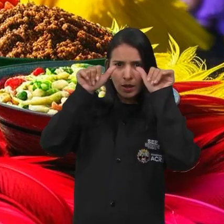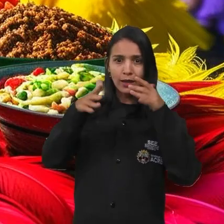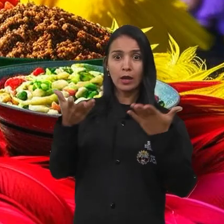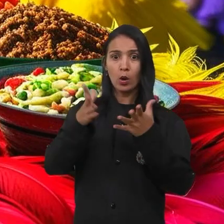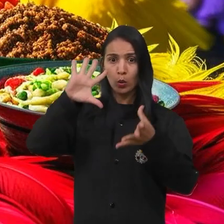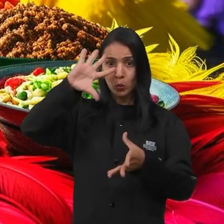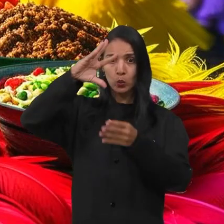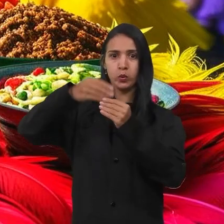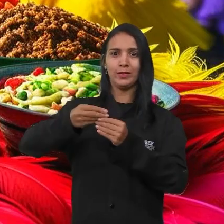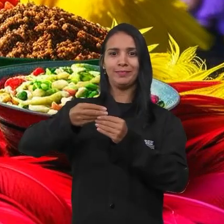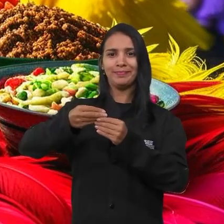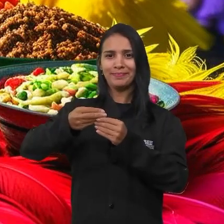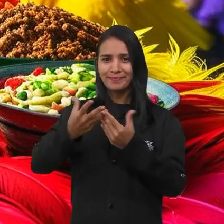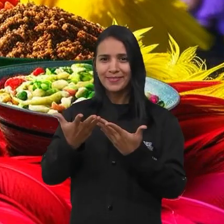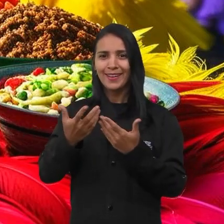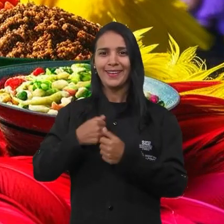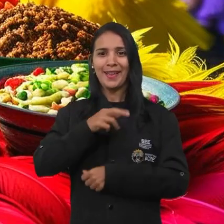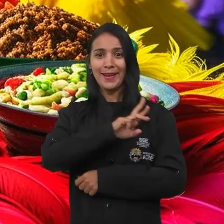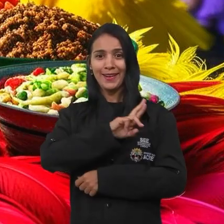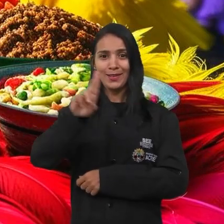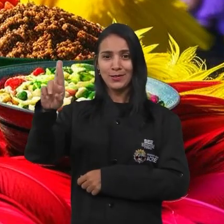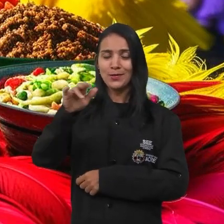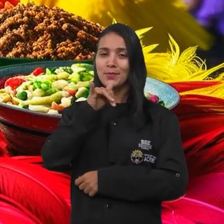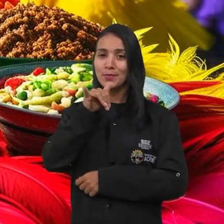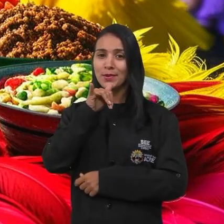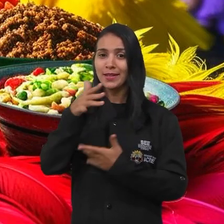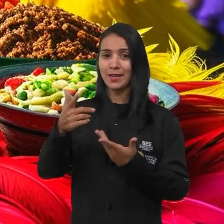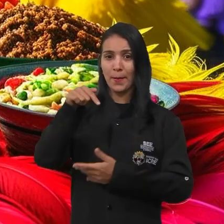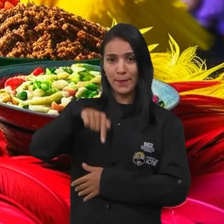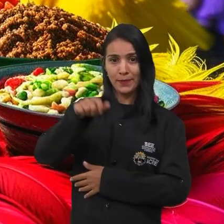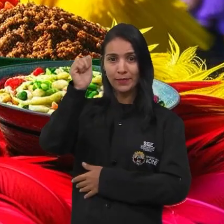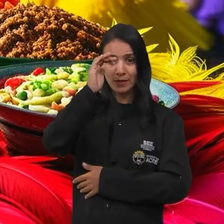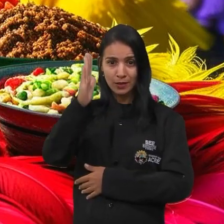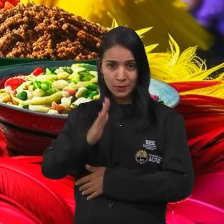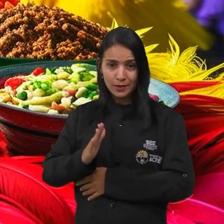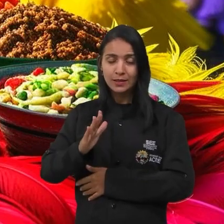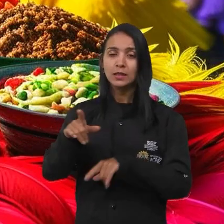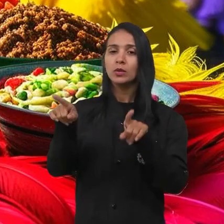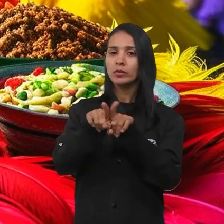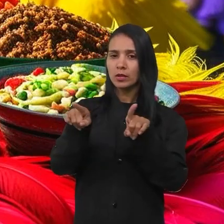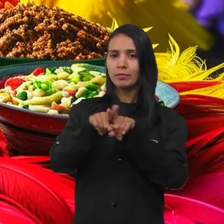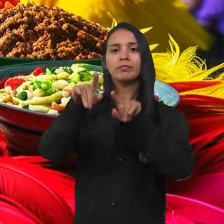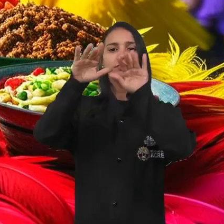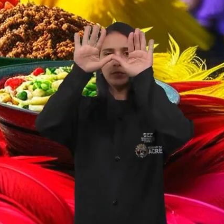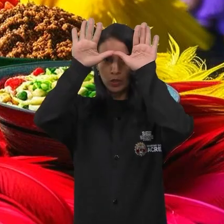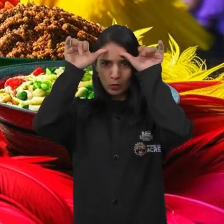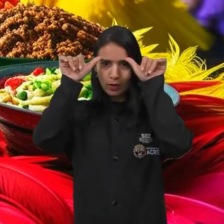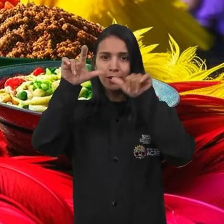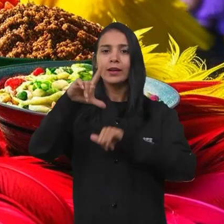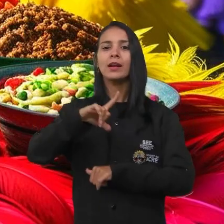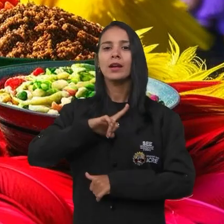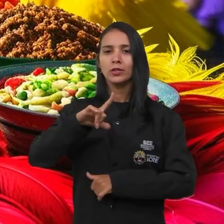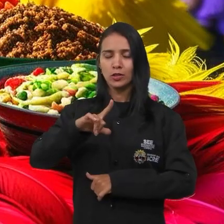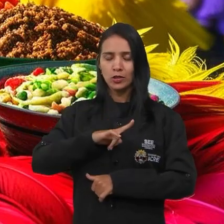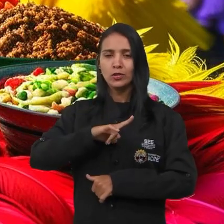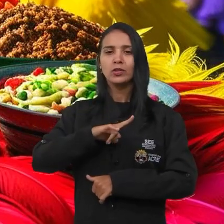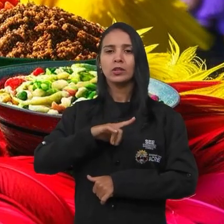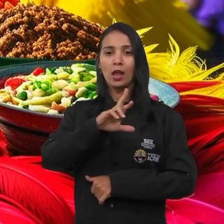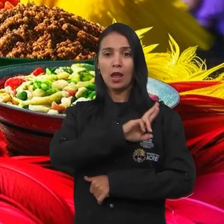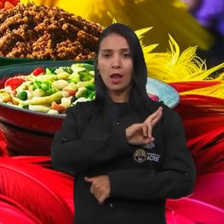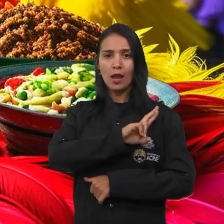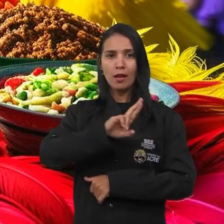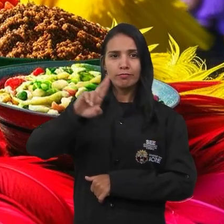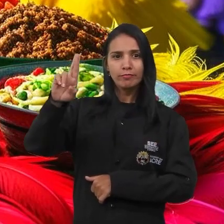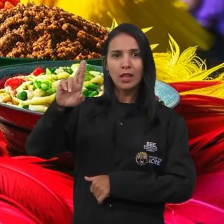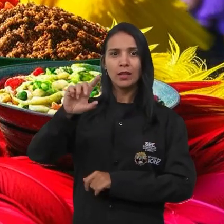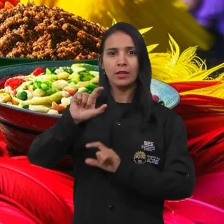isso? Vamos falar da religião. No Brasil, assim como no estado do Acre, a gente tem o chamado